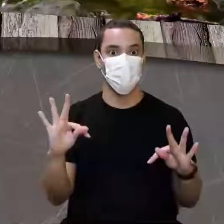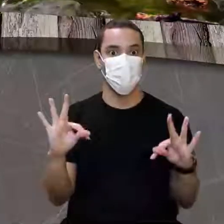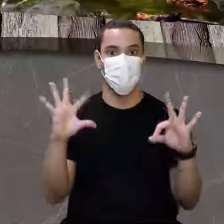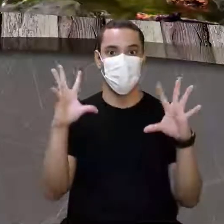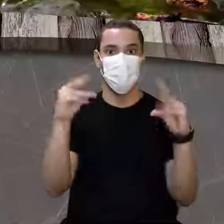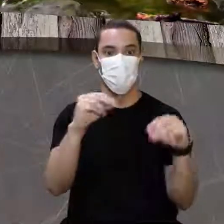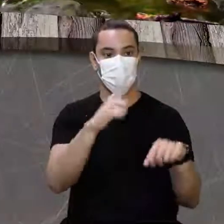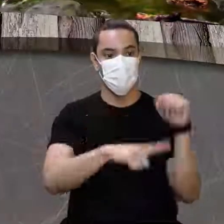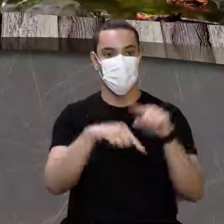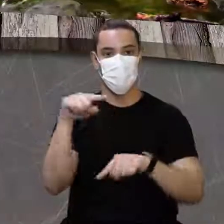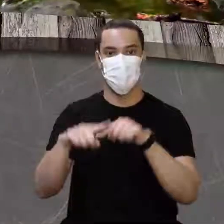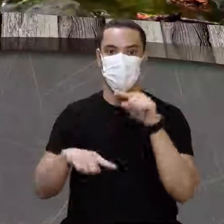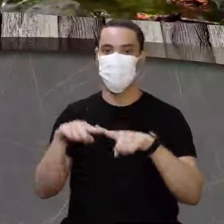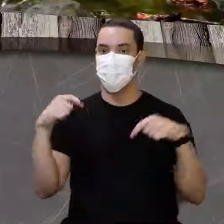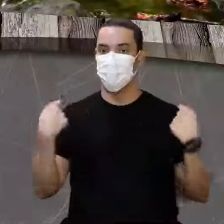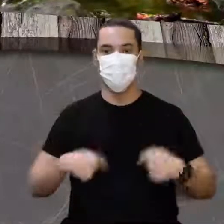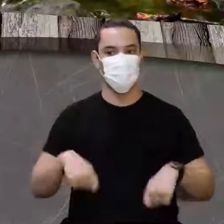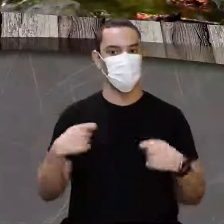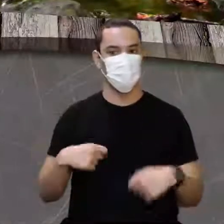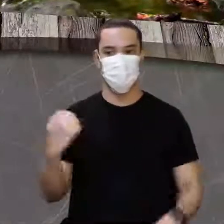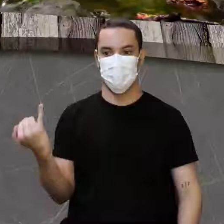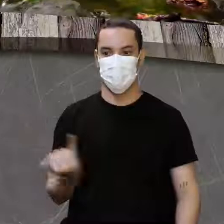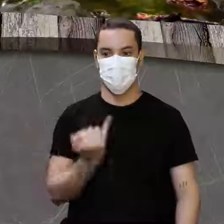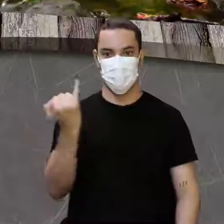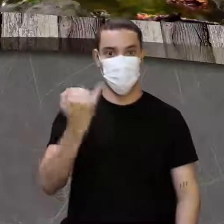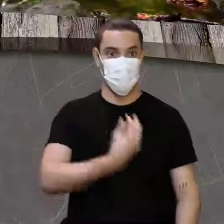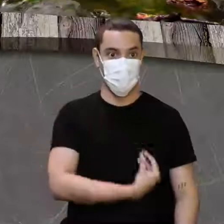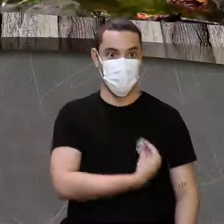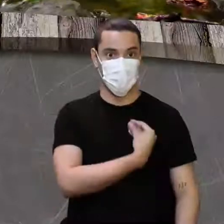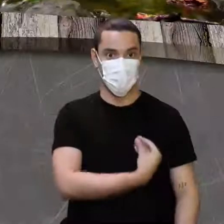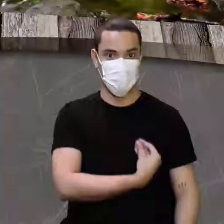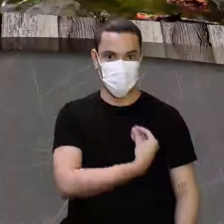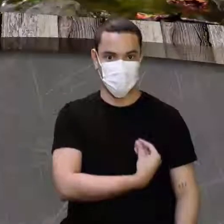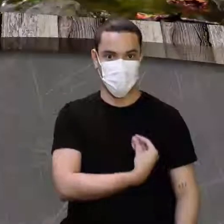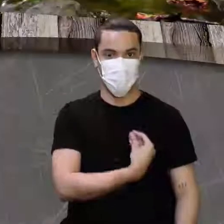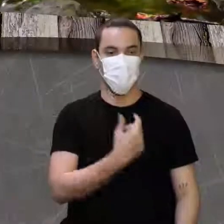os recursos necessários para a sua sobrevivência.